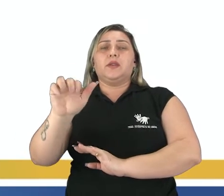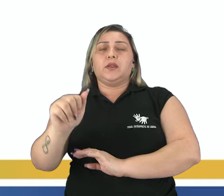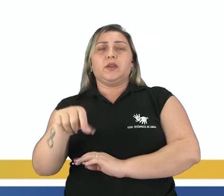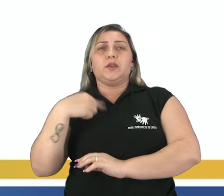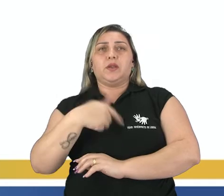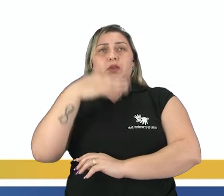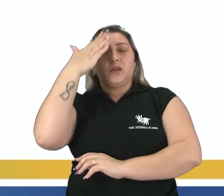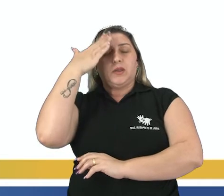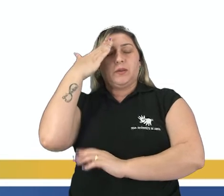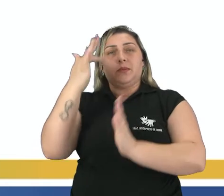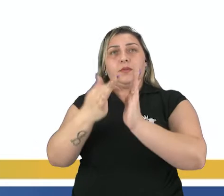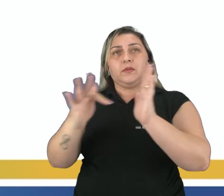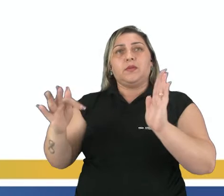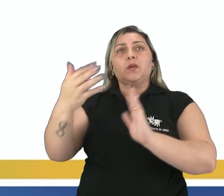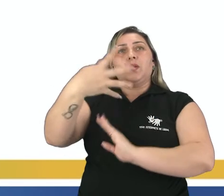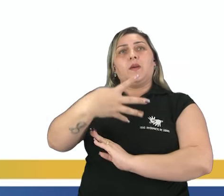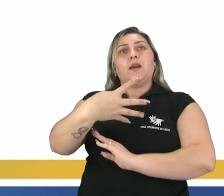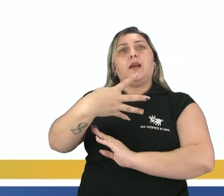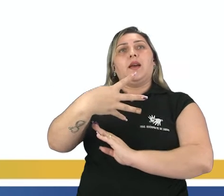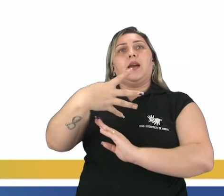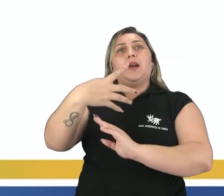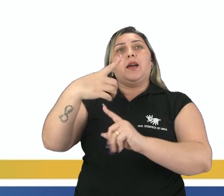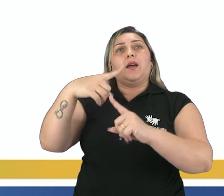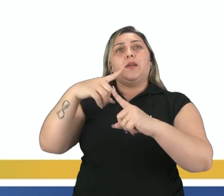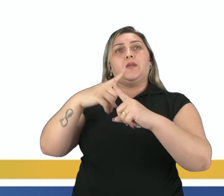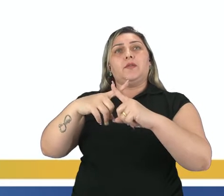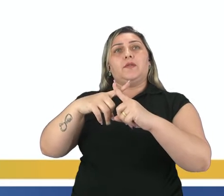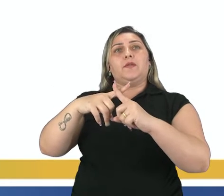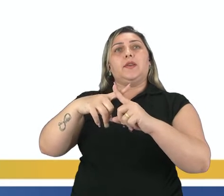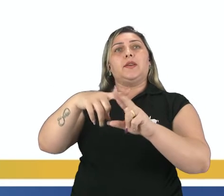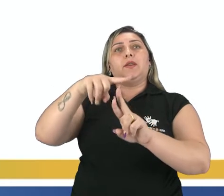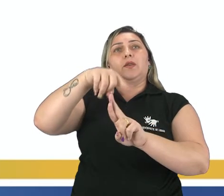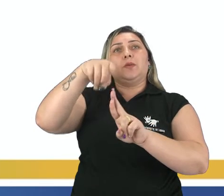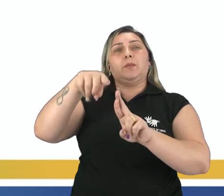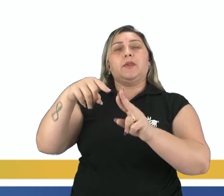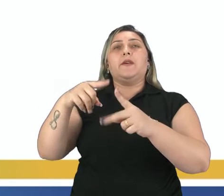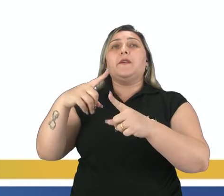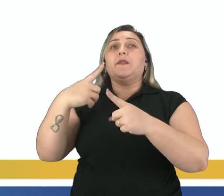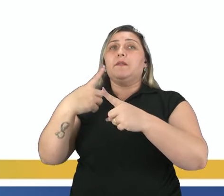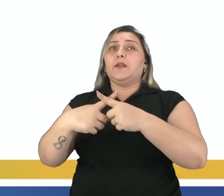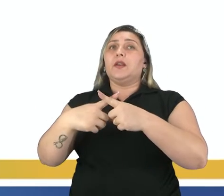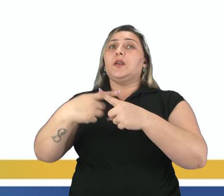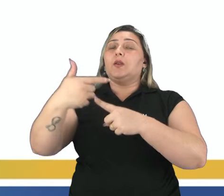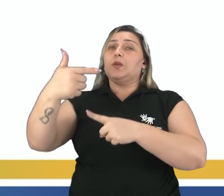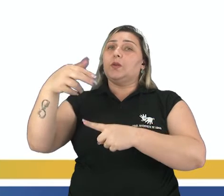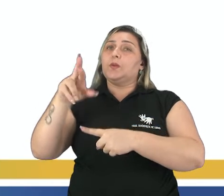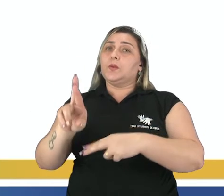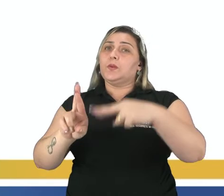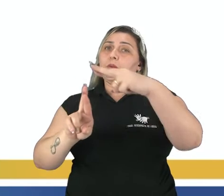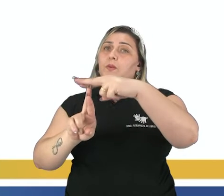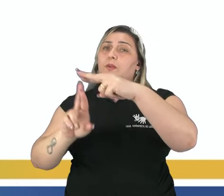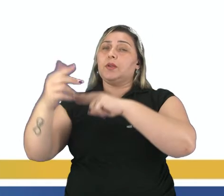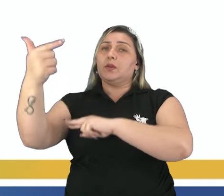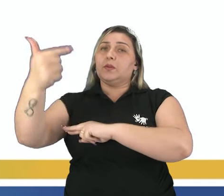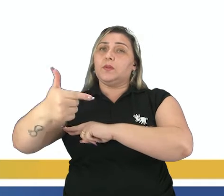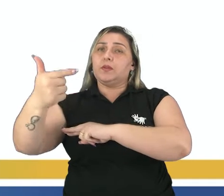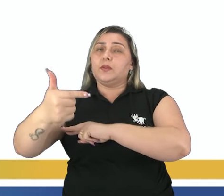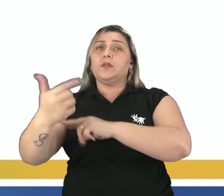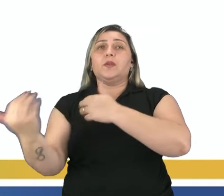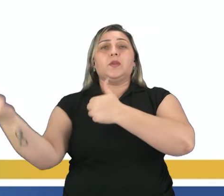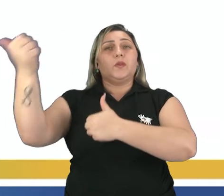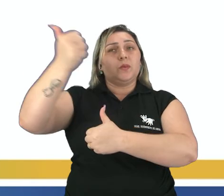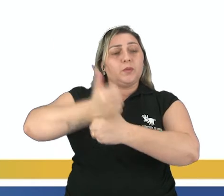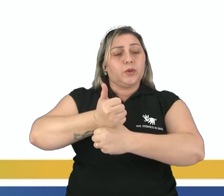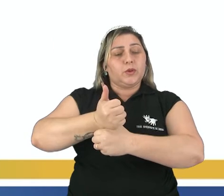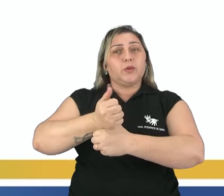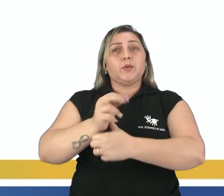já sabemos a fórmula, que é 4 vezes o π vezes o r ao quadrado, ou seja, o raio ao quadrado, e aí nós vamos